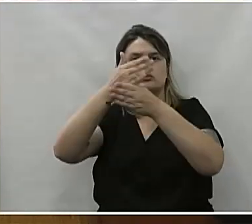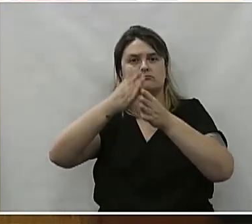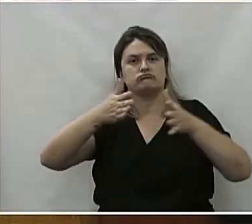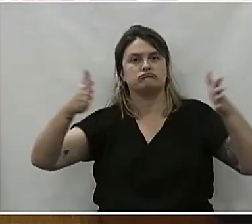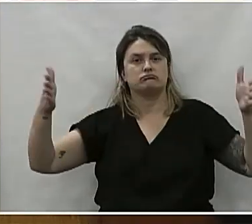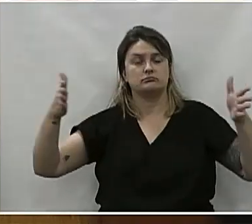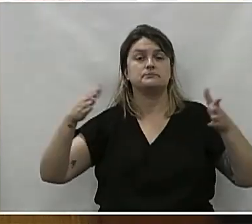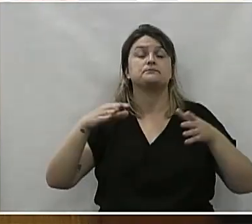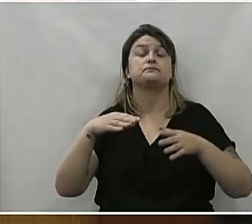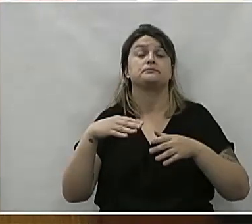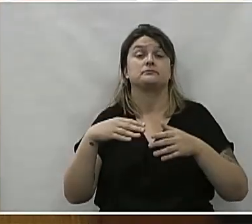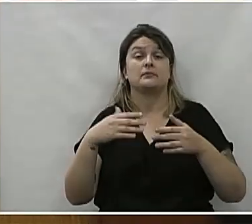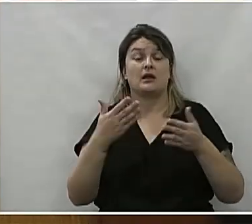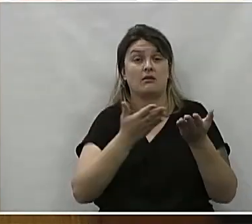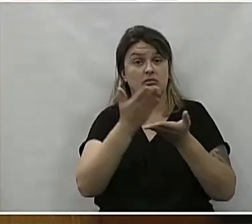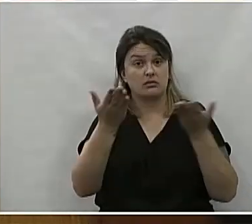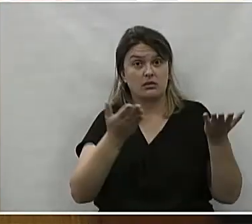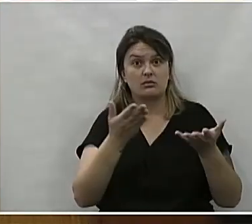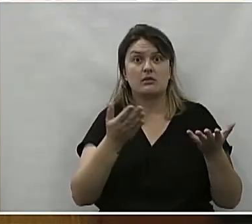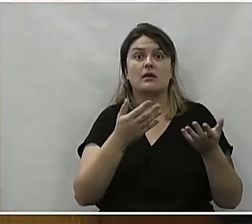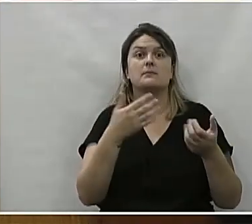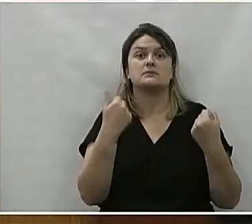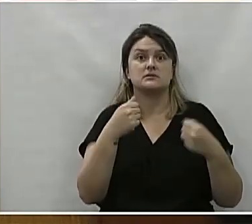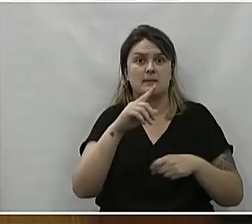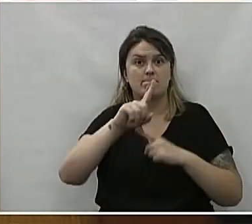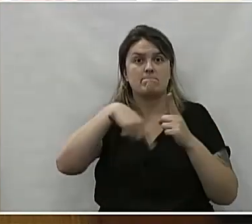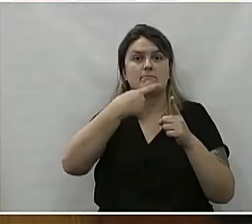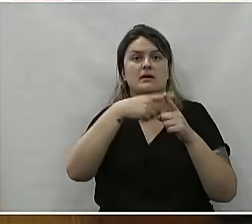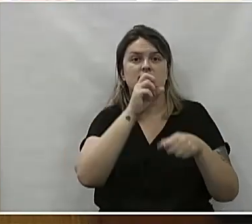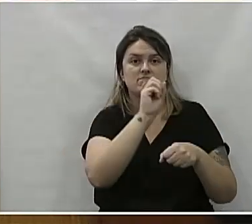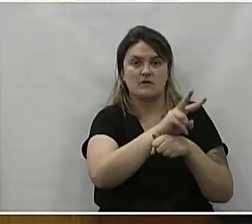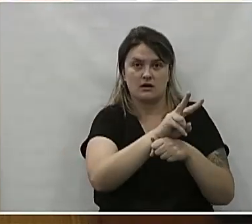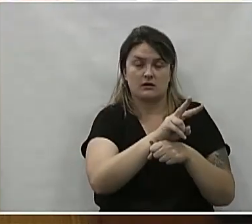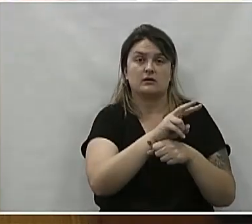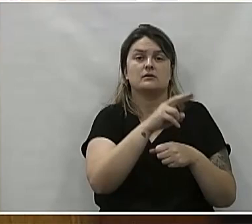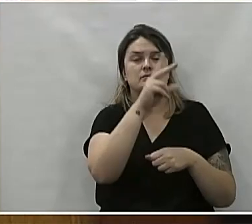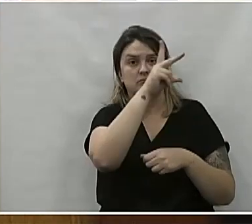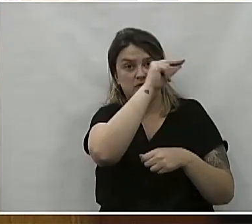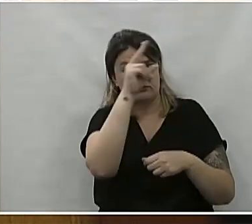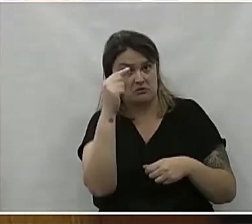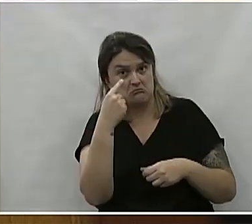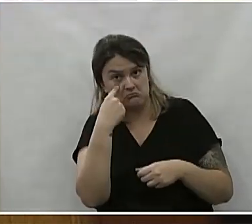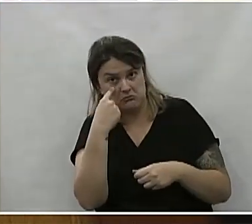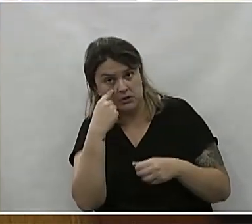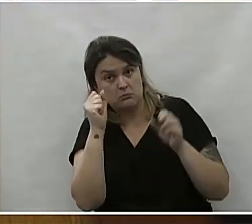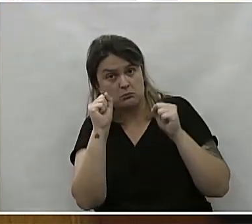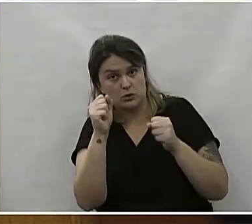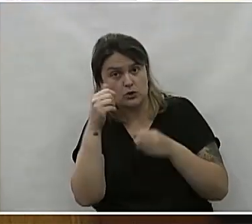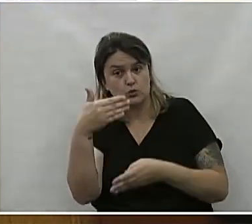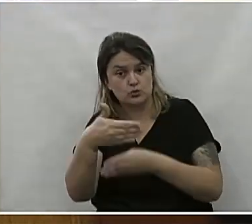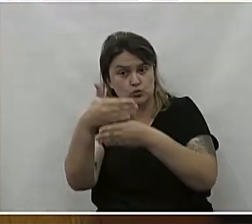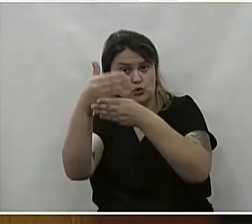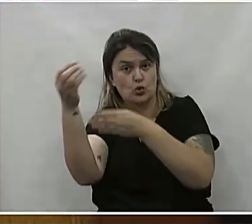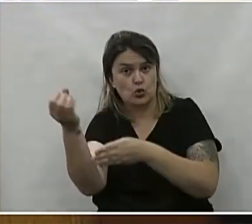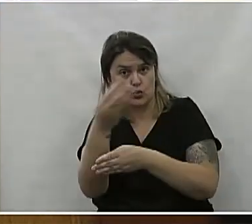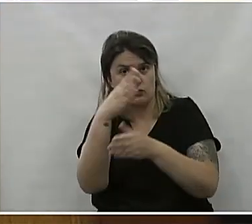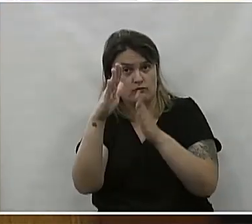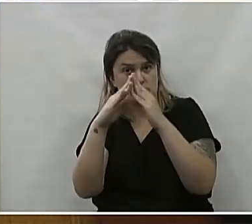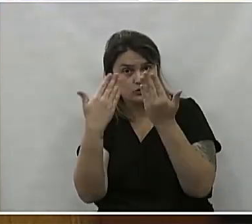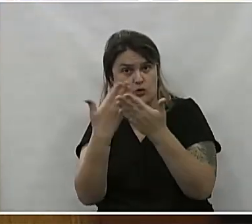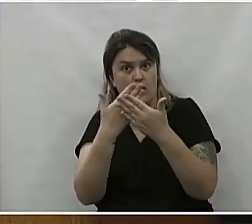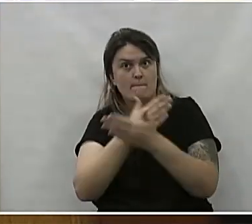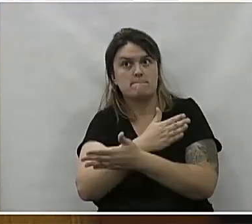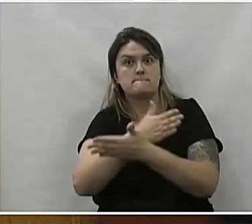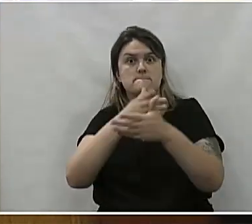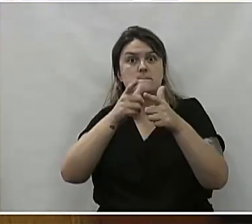físico No intuito de atender a demanda que existe no bairro Ou se ainda o poder executivo achar cabível Que possa construir uma nova unidade mais